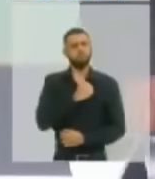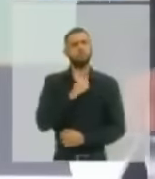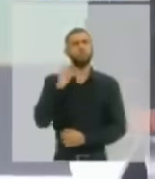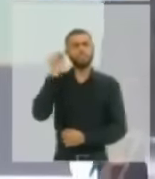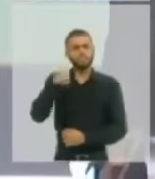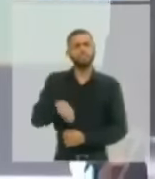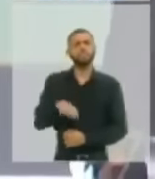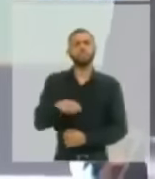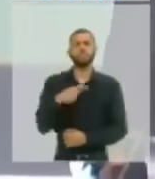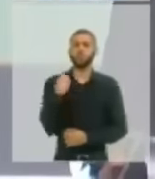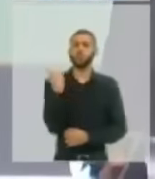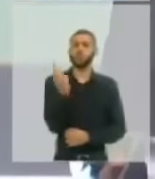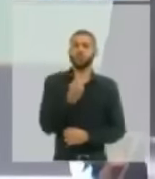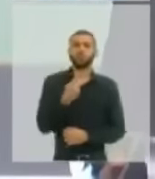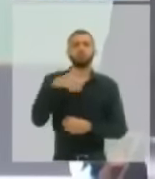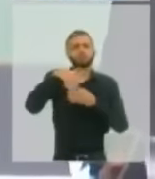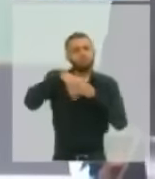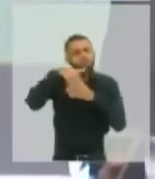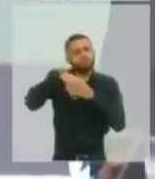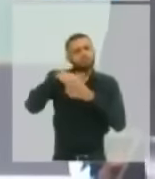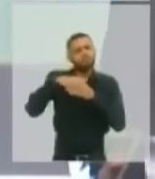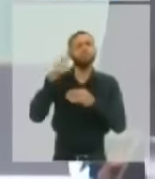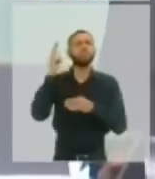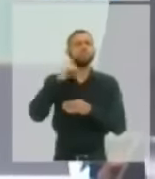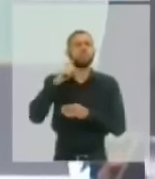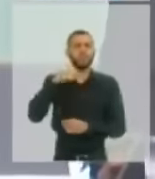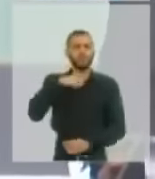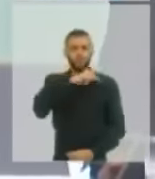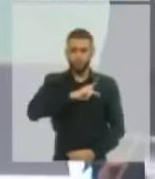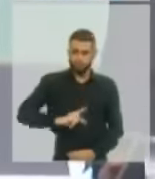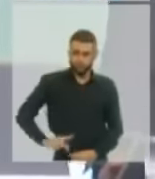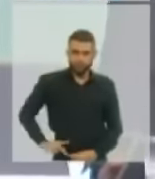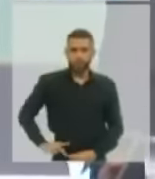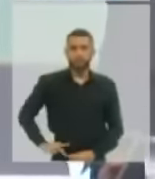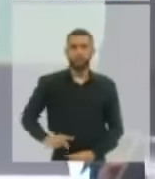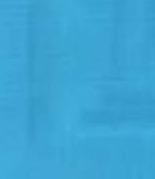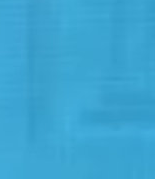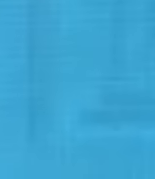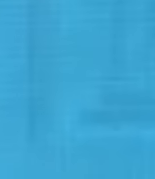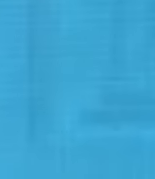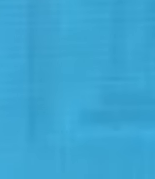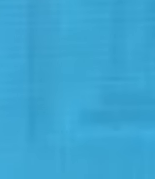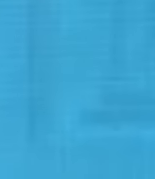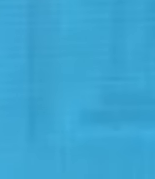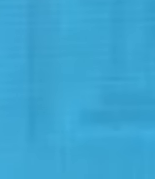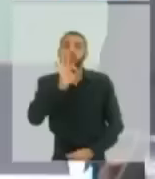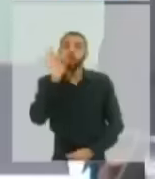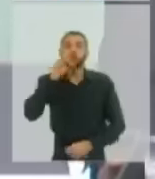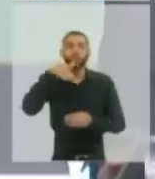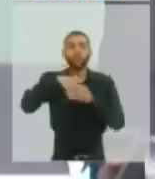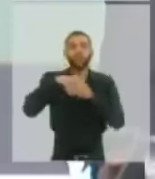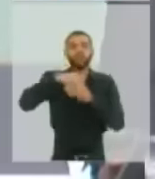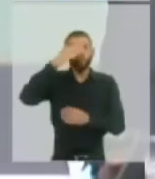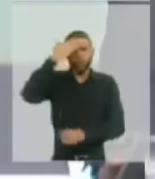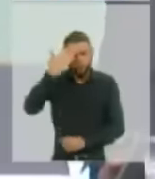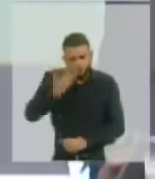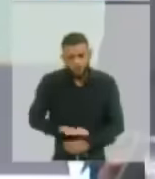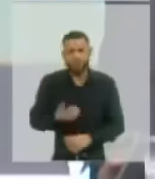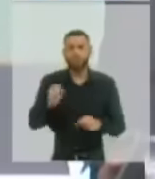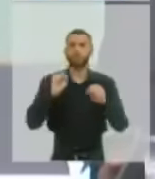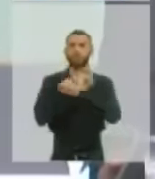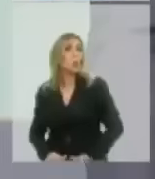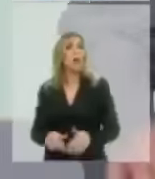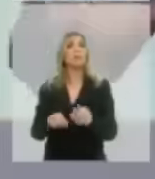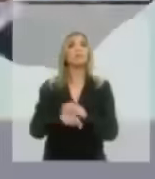vamos vencer a eleição sou o próximo presidente da república com 51% dos votos para honra e glória do